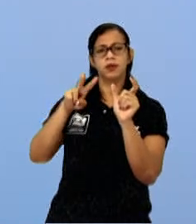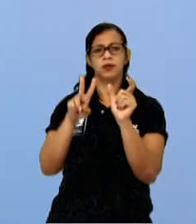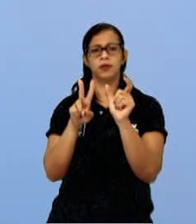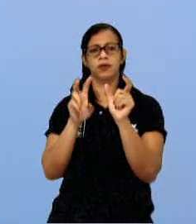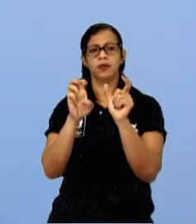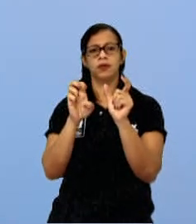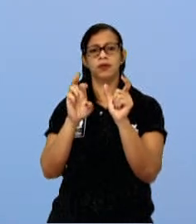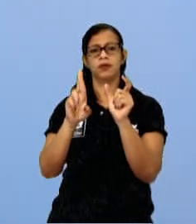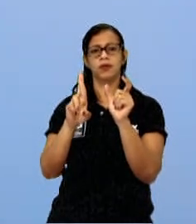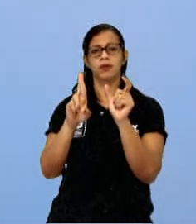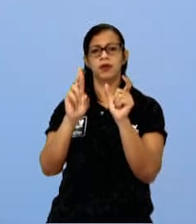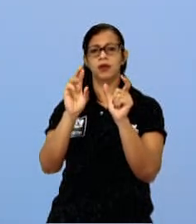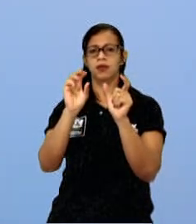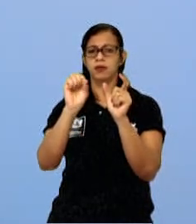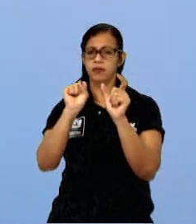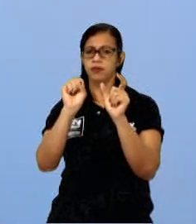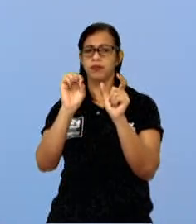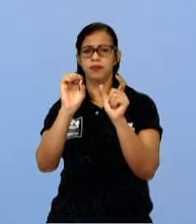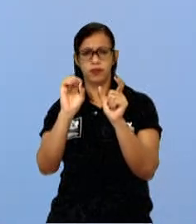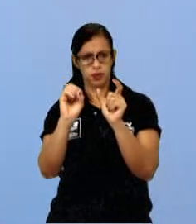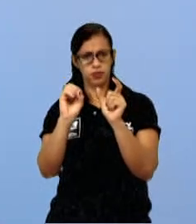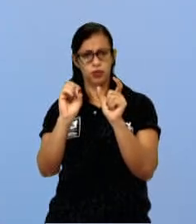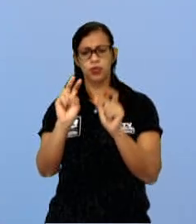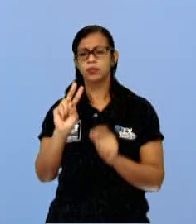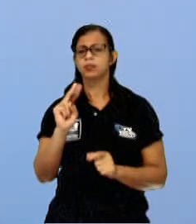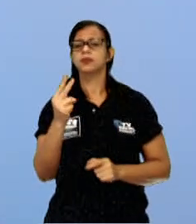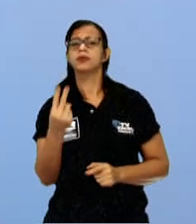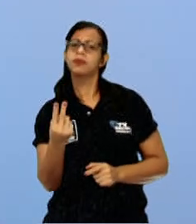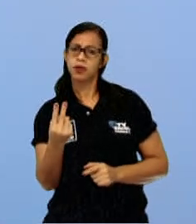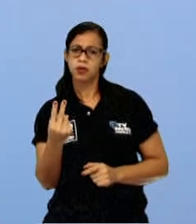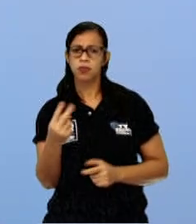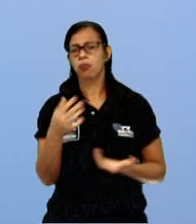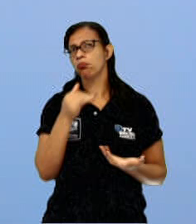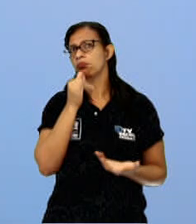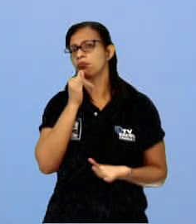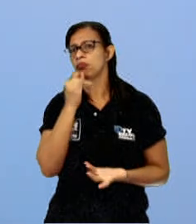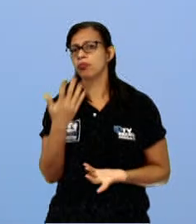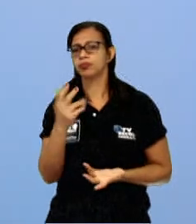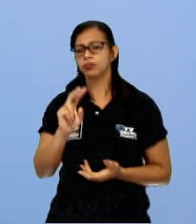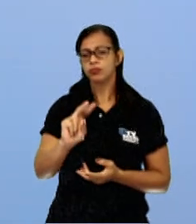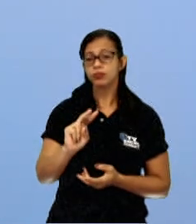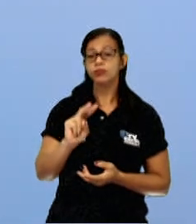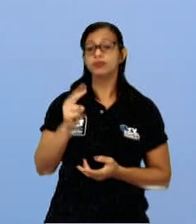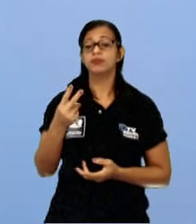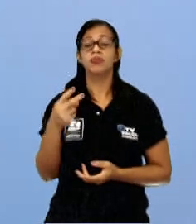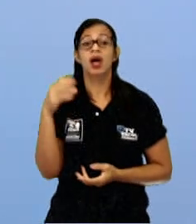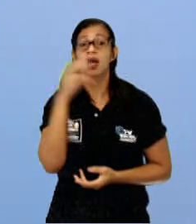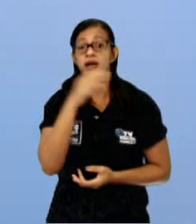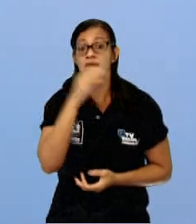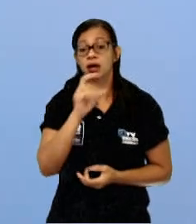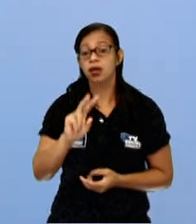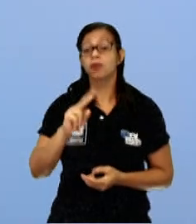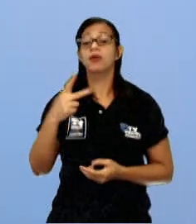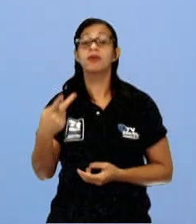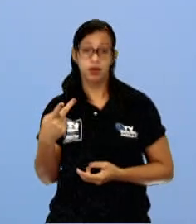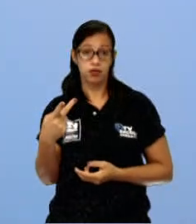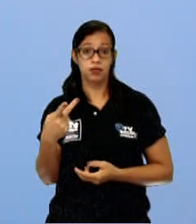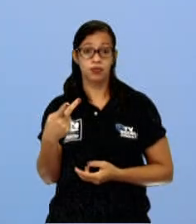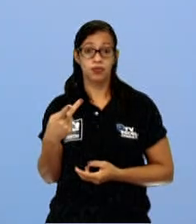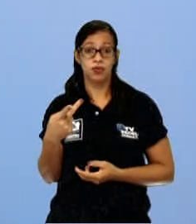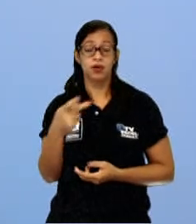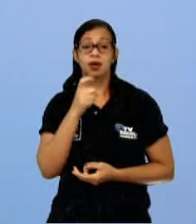universo o universo de quente e frio o inverso de Claro é escuro